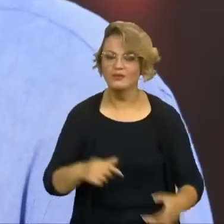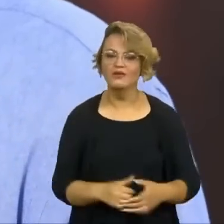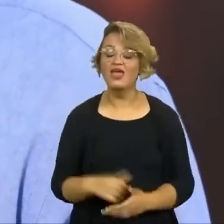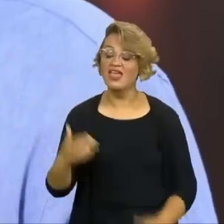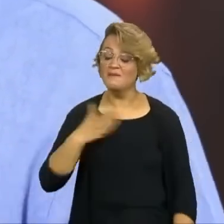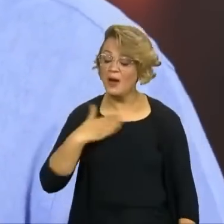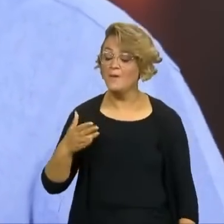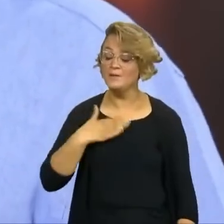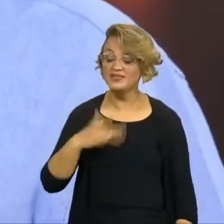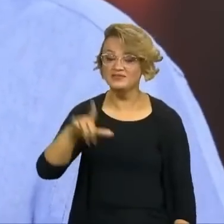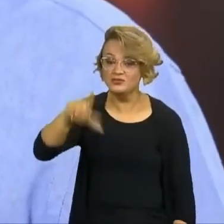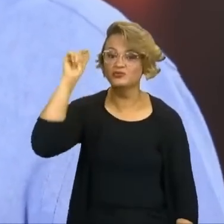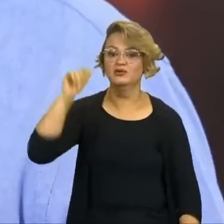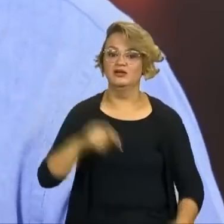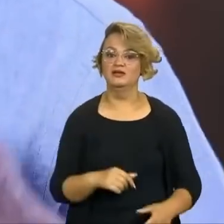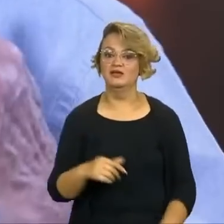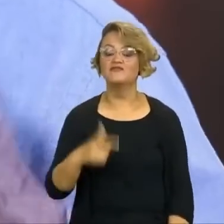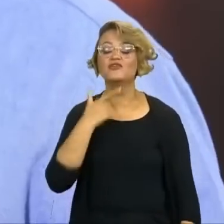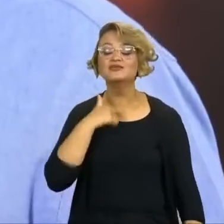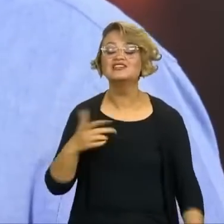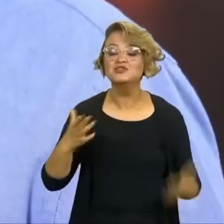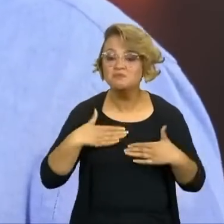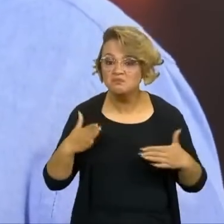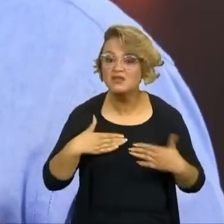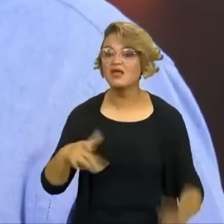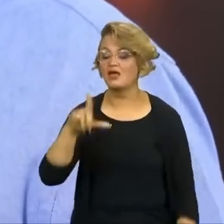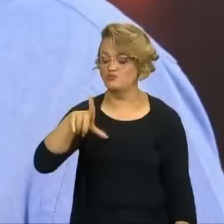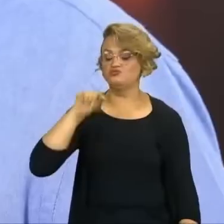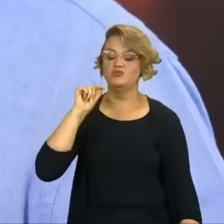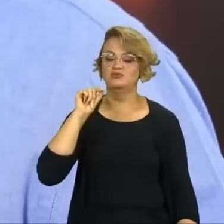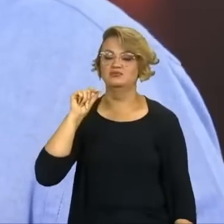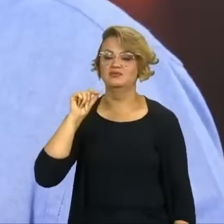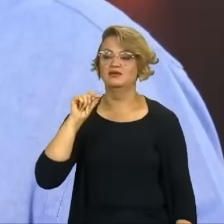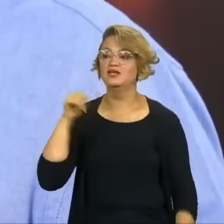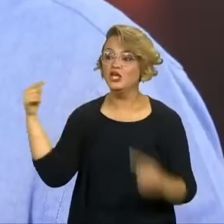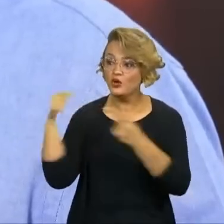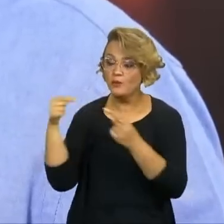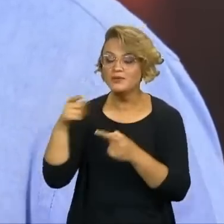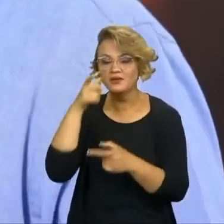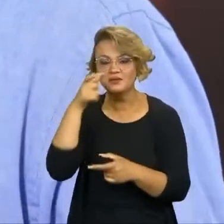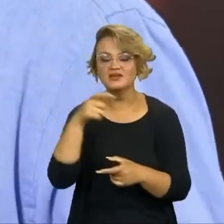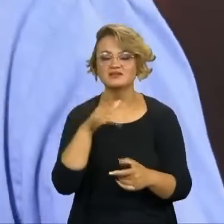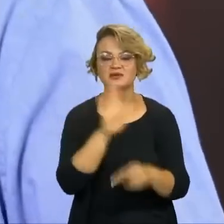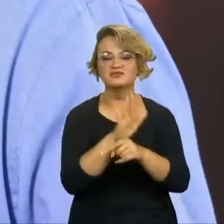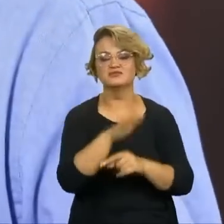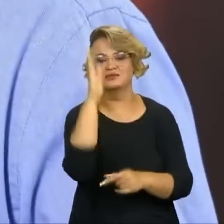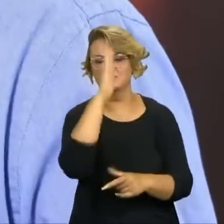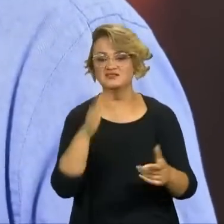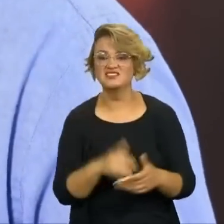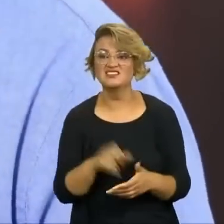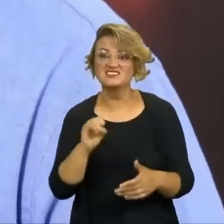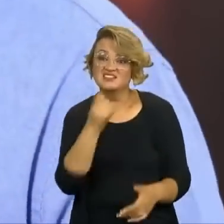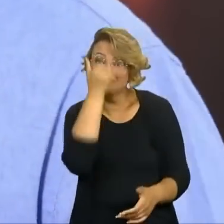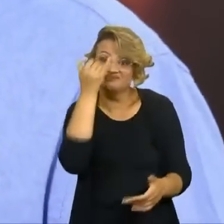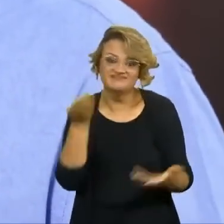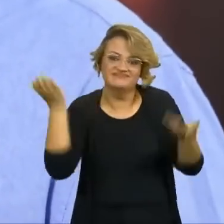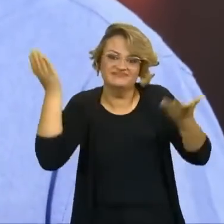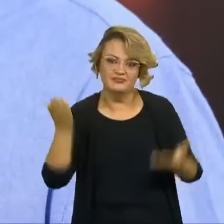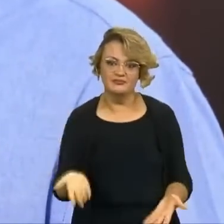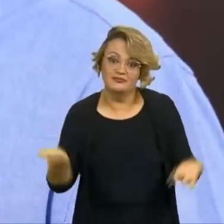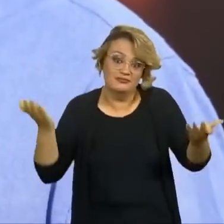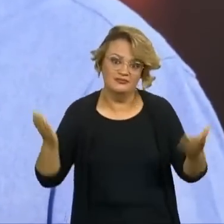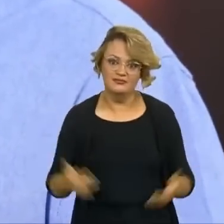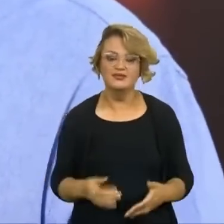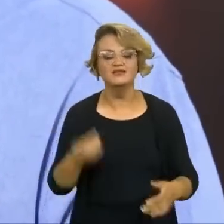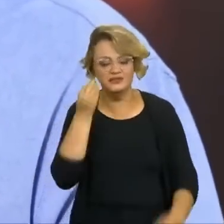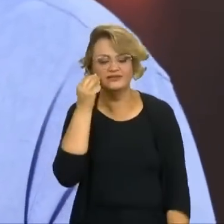a pessoa que eu achar que é a melhor para os interesses do Brasil. Se der errado, paciência, mas eu vou tentar escolher